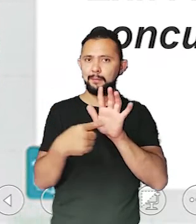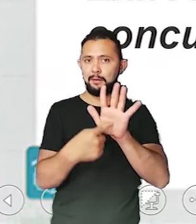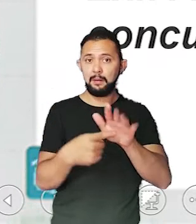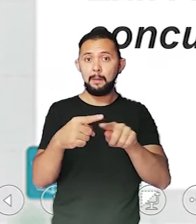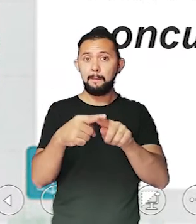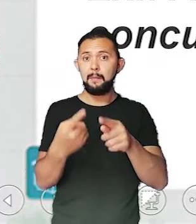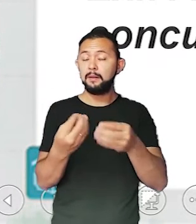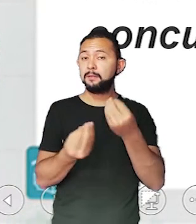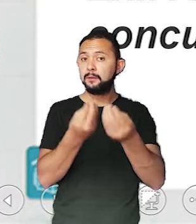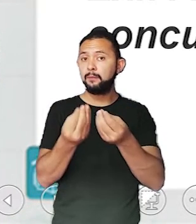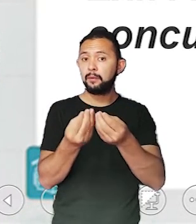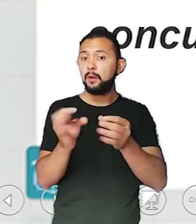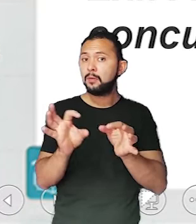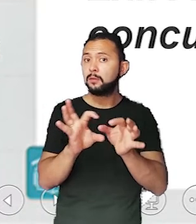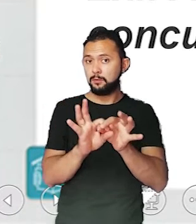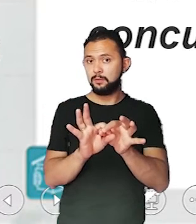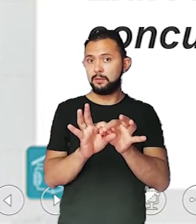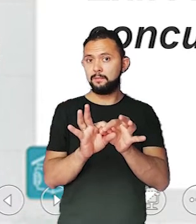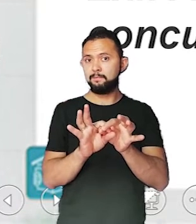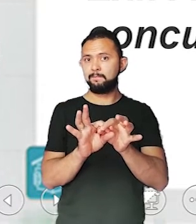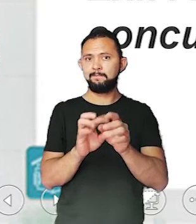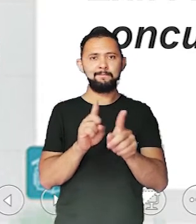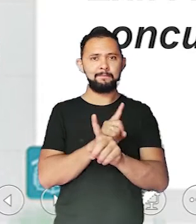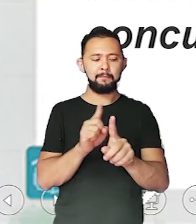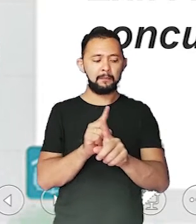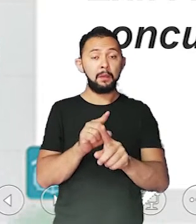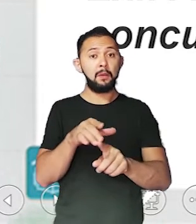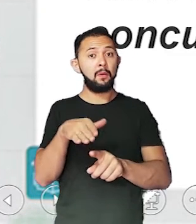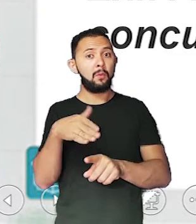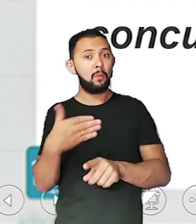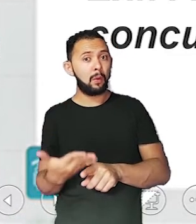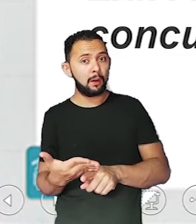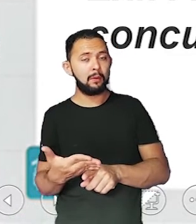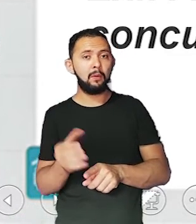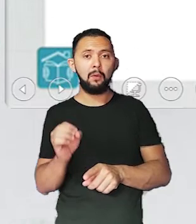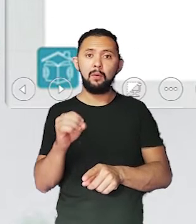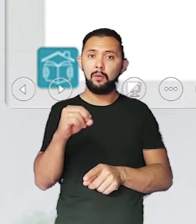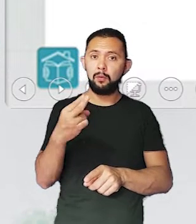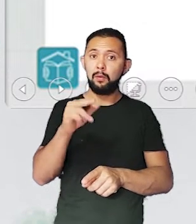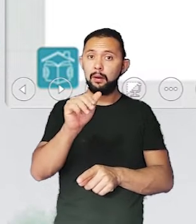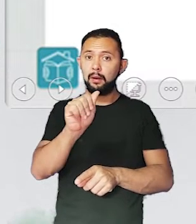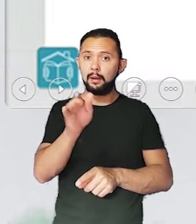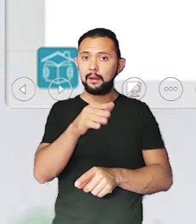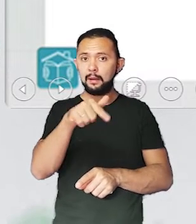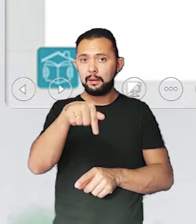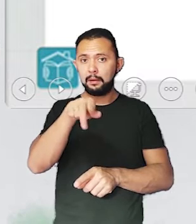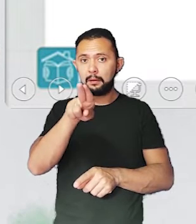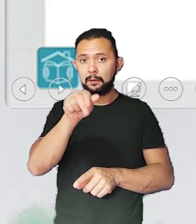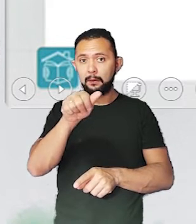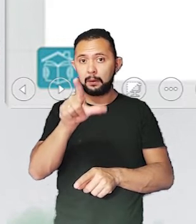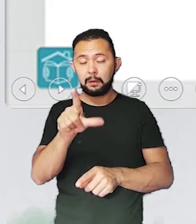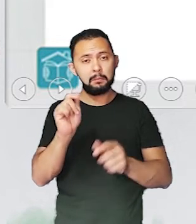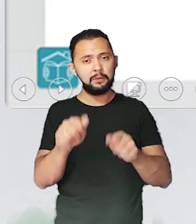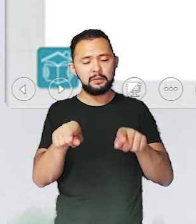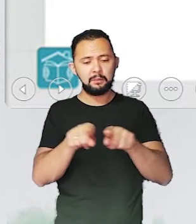ele já não é mais conjunção integrante. Você vai trocar esse que pelo qual ou pela a qual. E também você pode colocar na versão